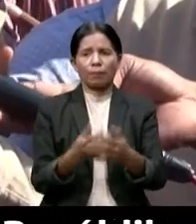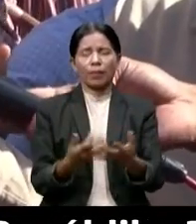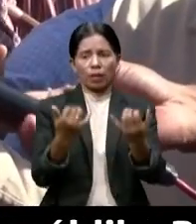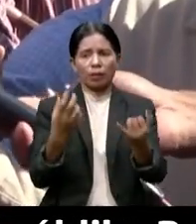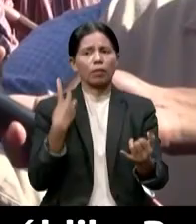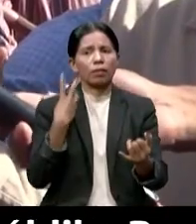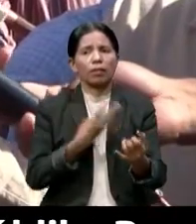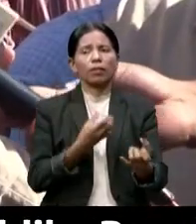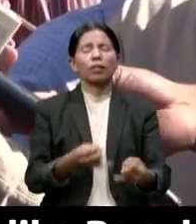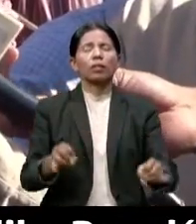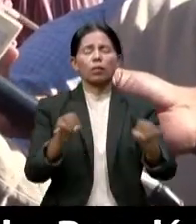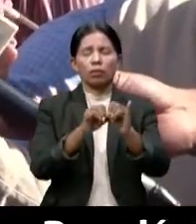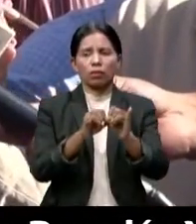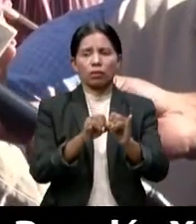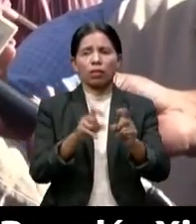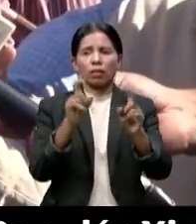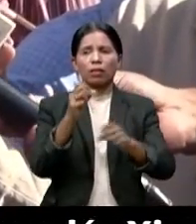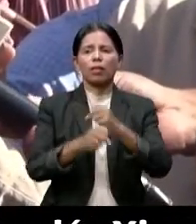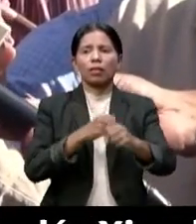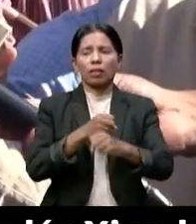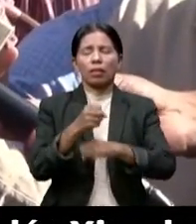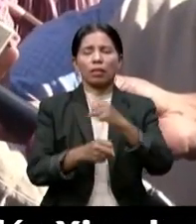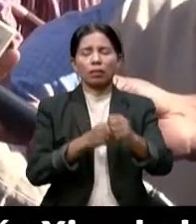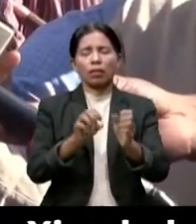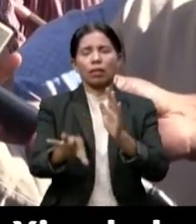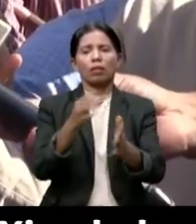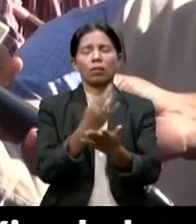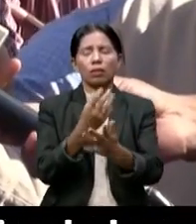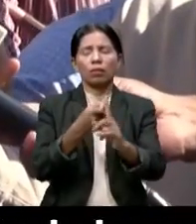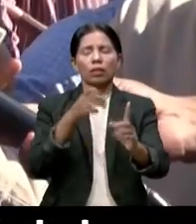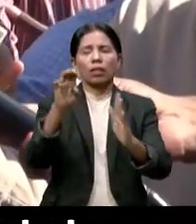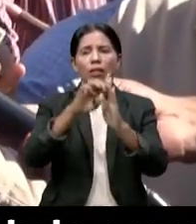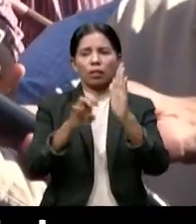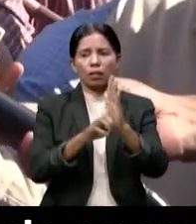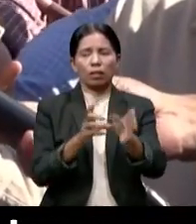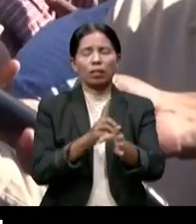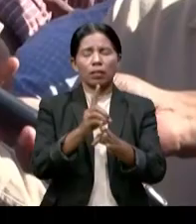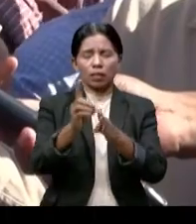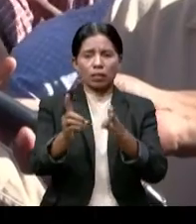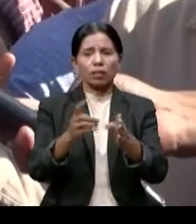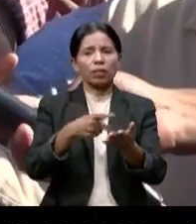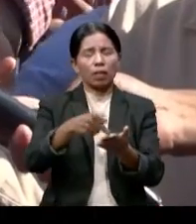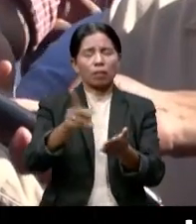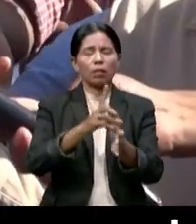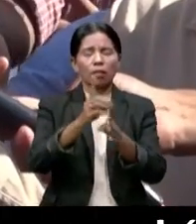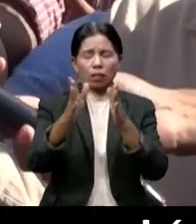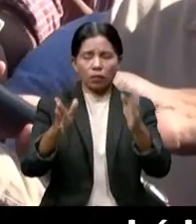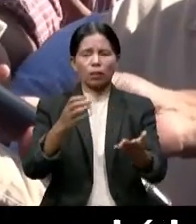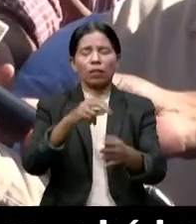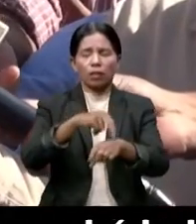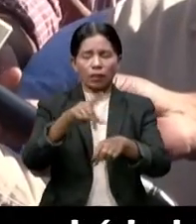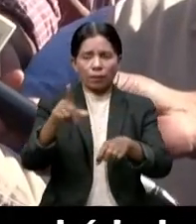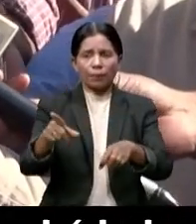tenia o Instituto Autônomo, né, tem reto orçamento do Estado, para ser o diretor nacional,